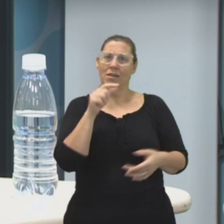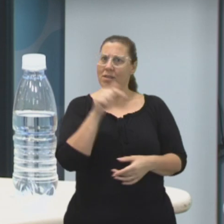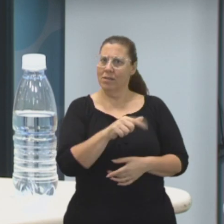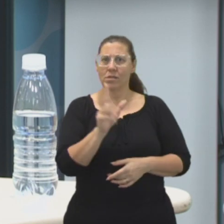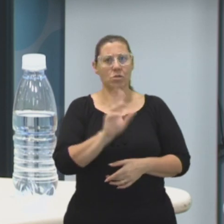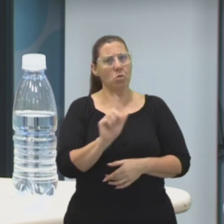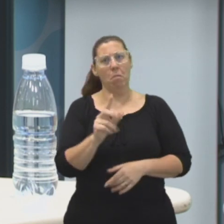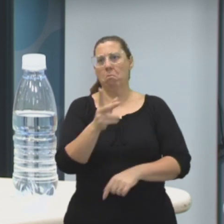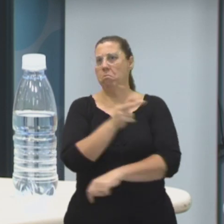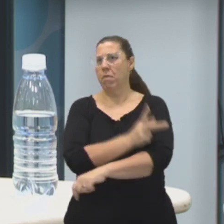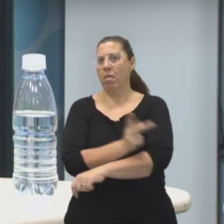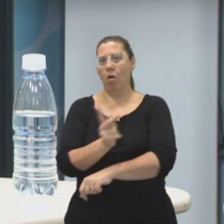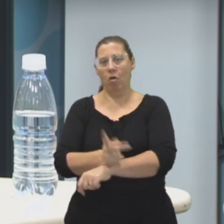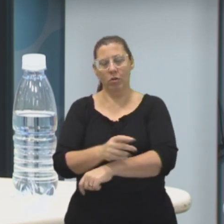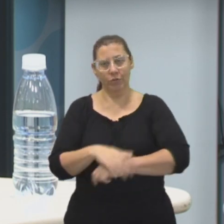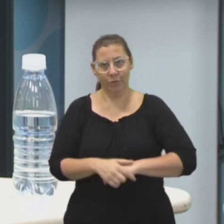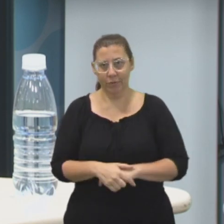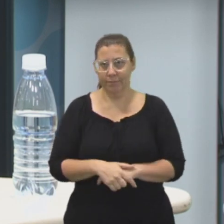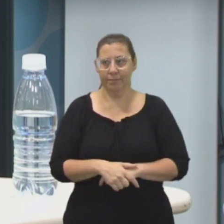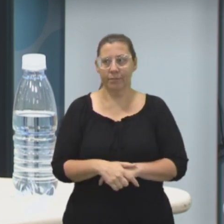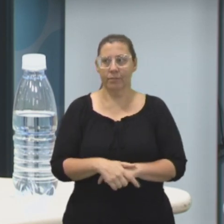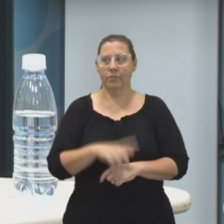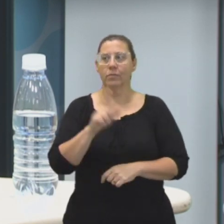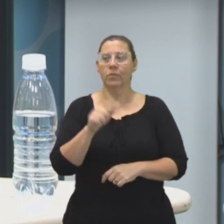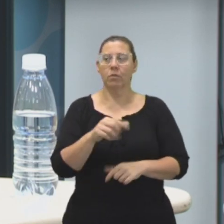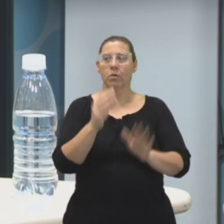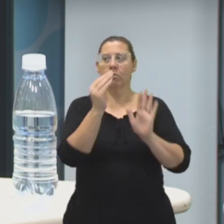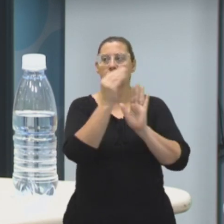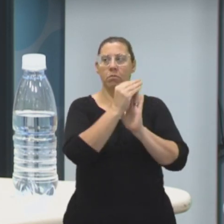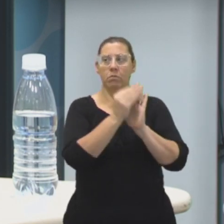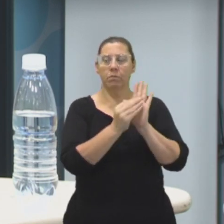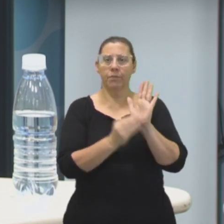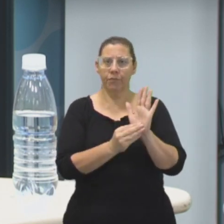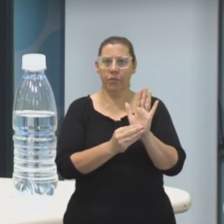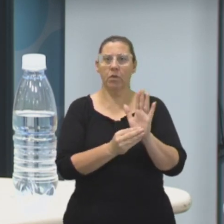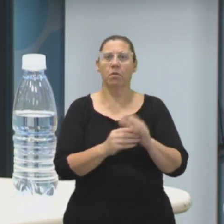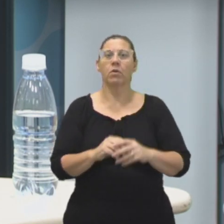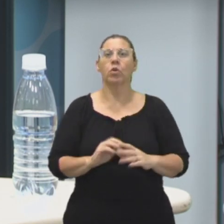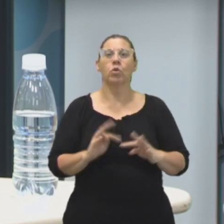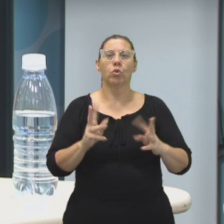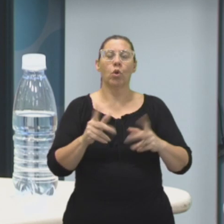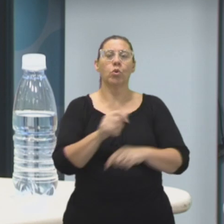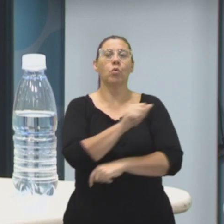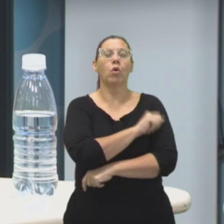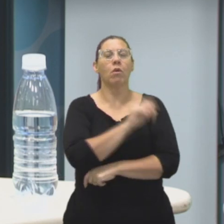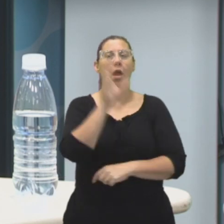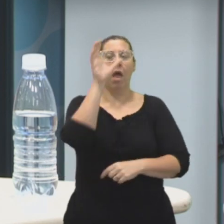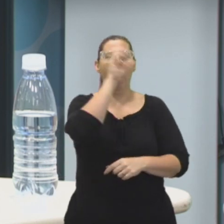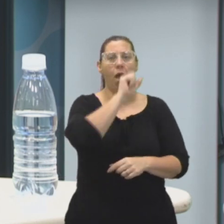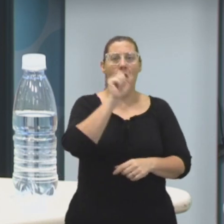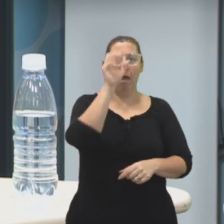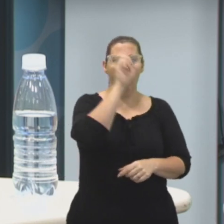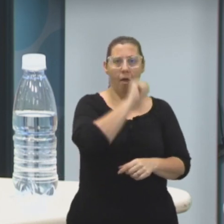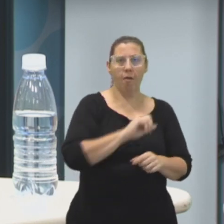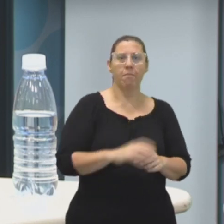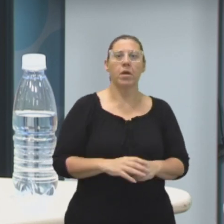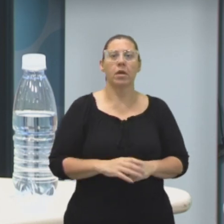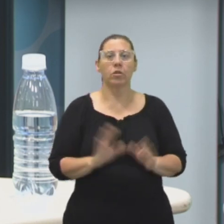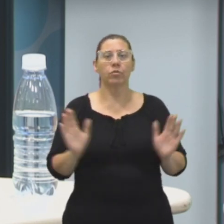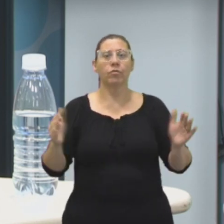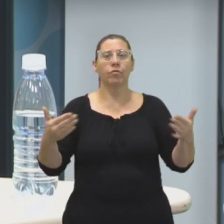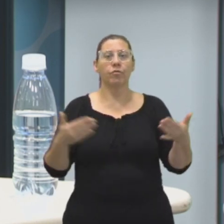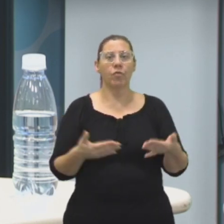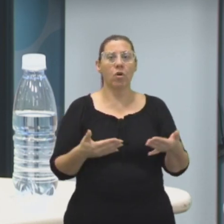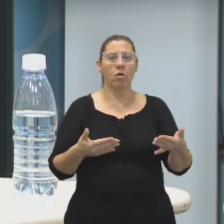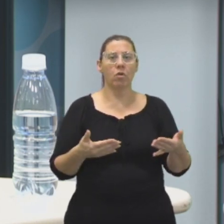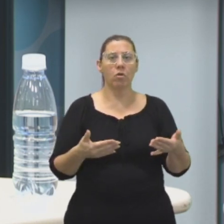quero colocar um determinado conteúdo para que os estudantes aprendam algo específico